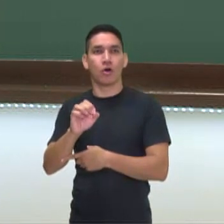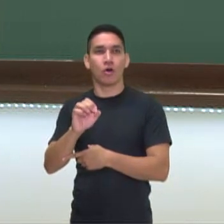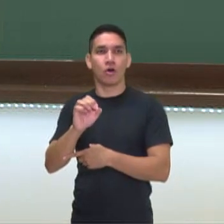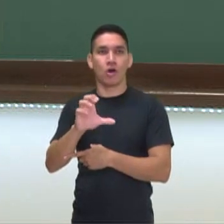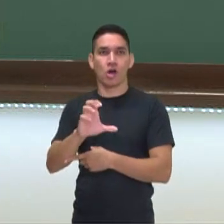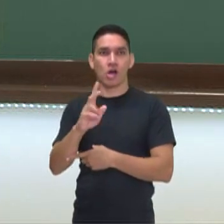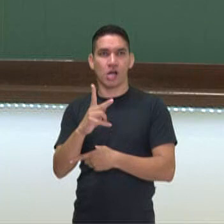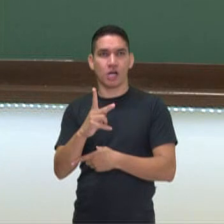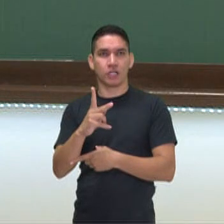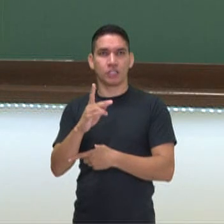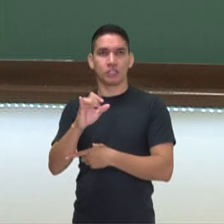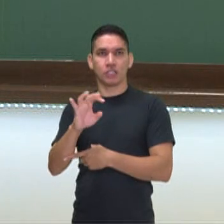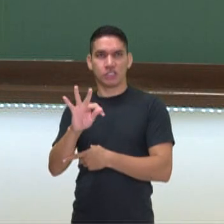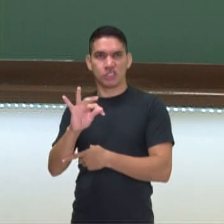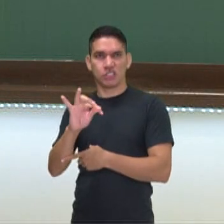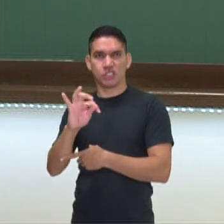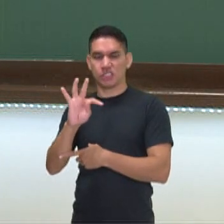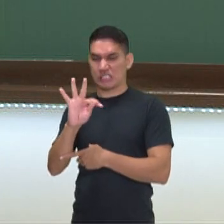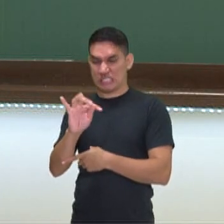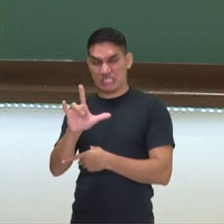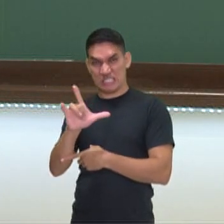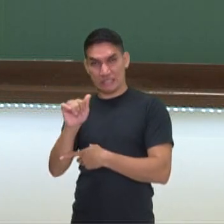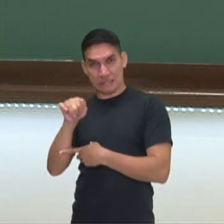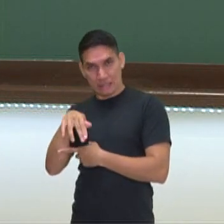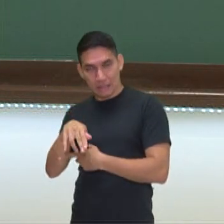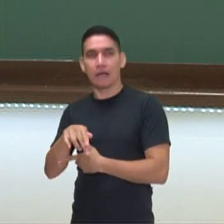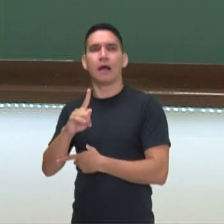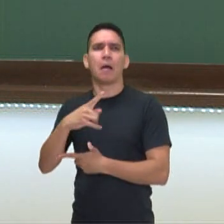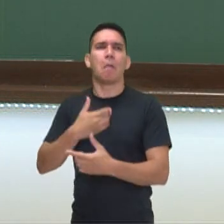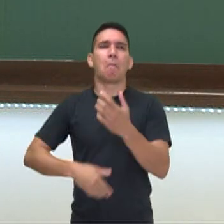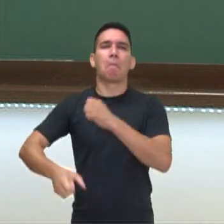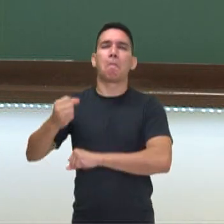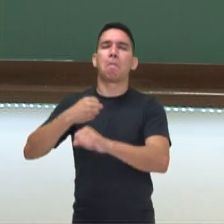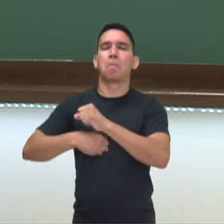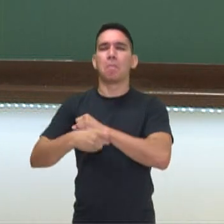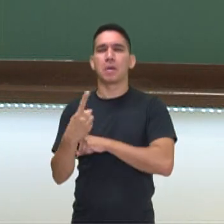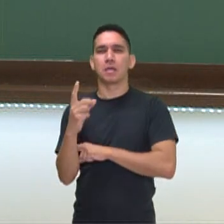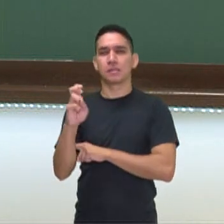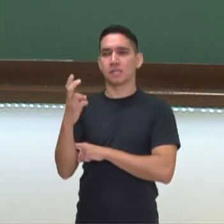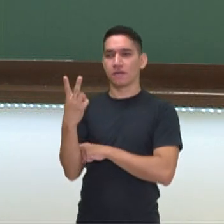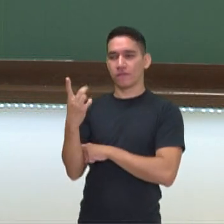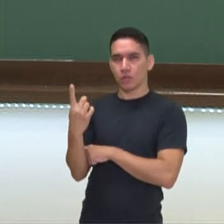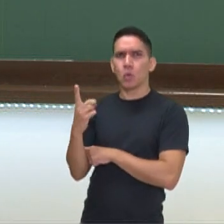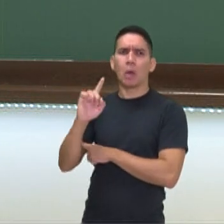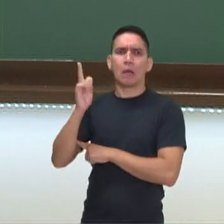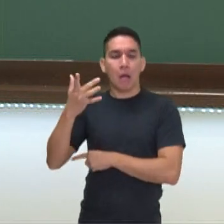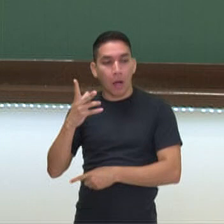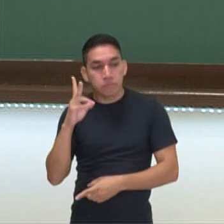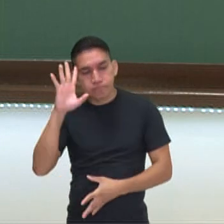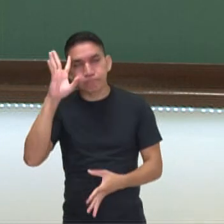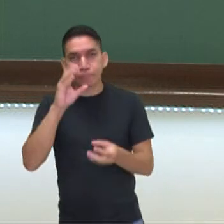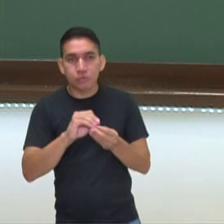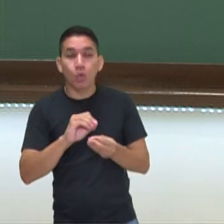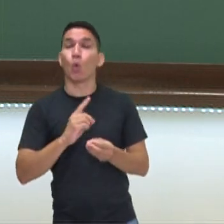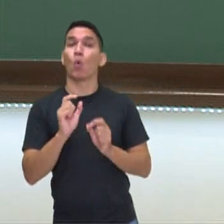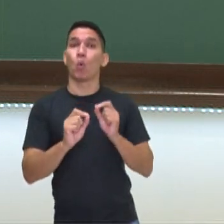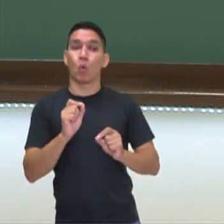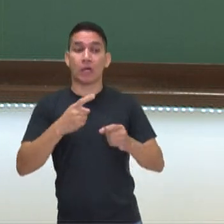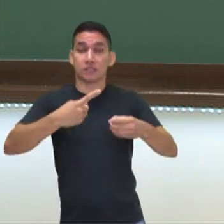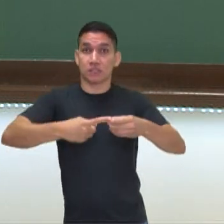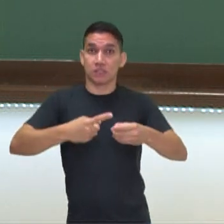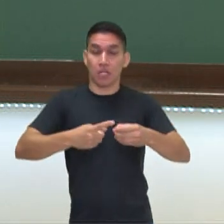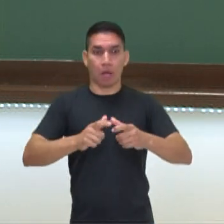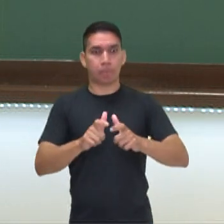em 1521. Essa cidade, como a gente aprendeu, né, grande, 200, 250, podia chegar a 300